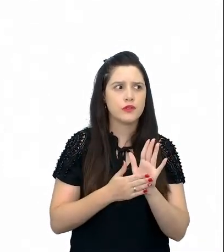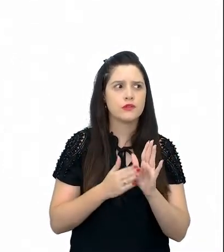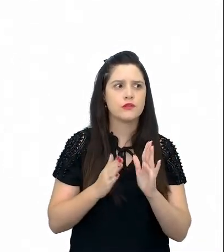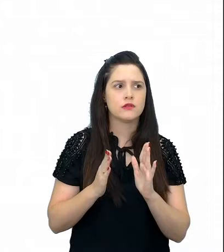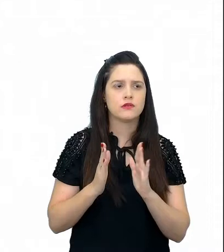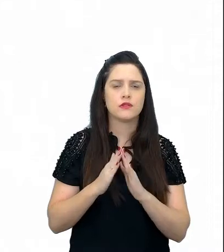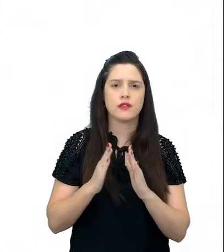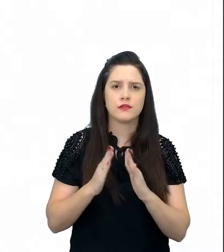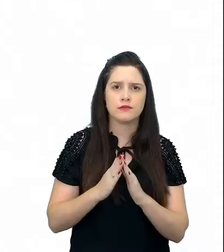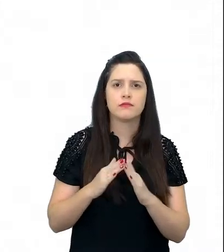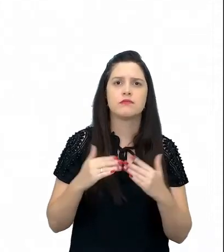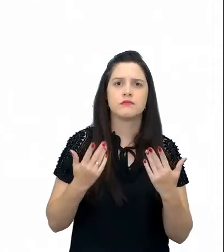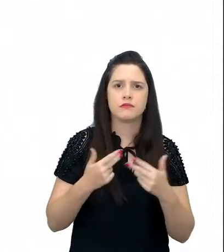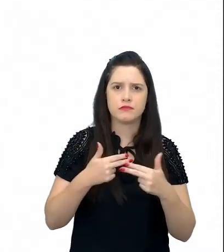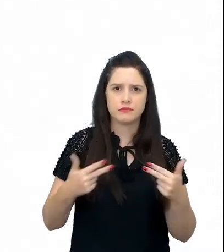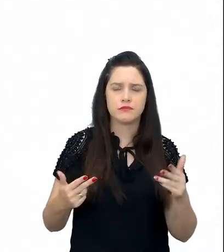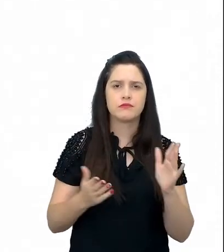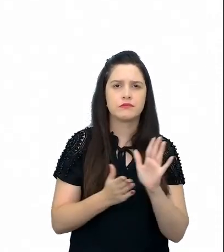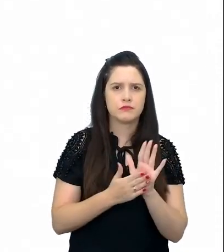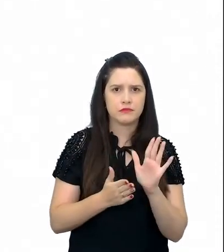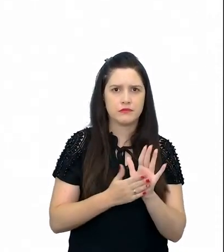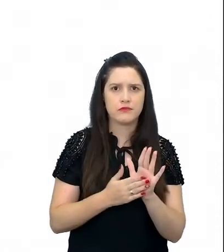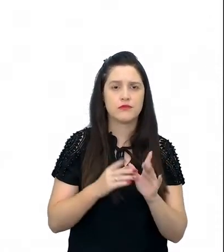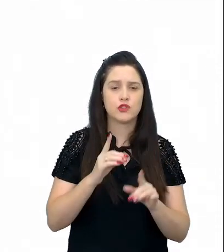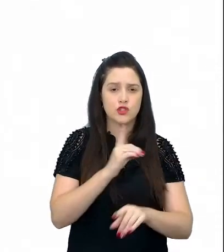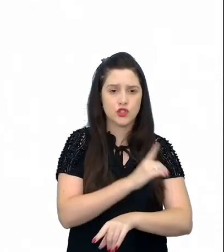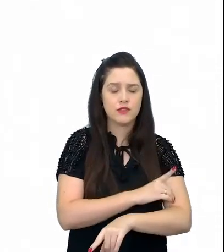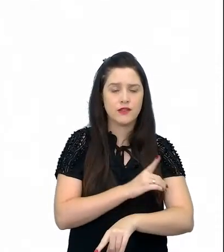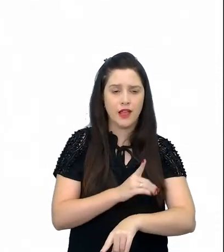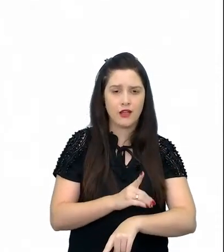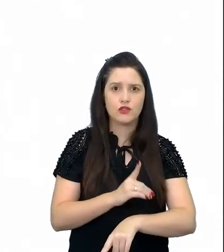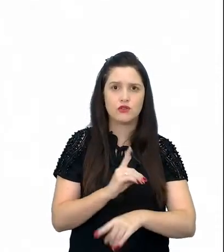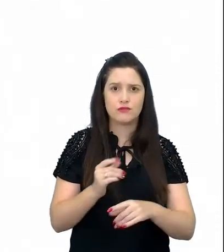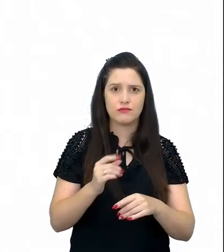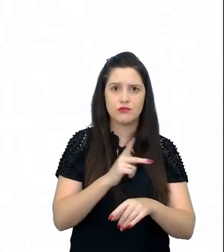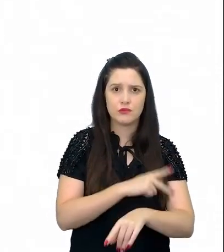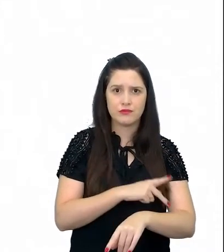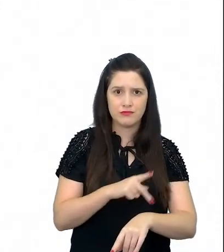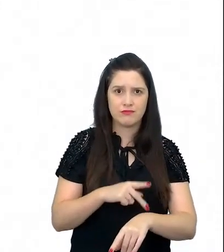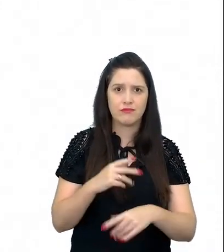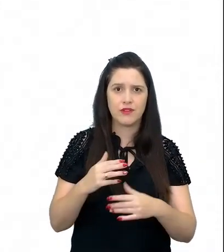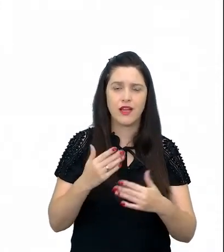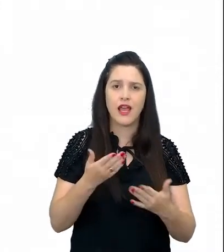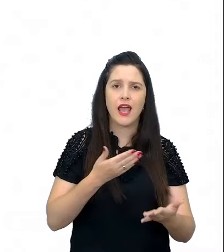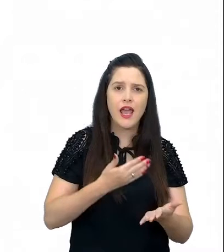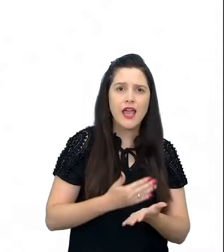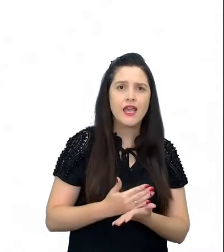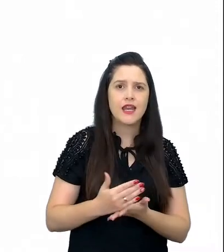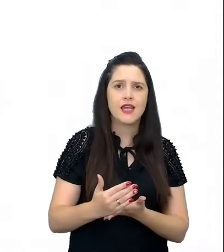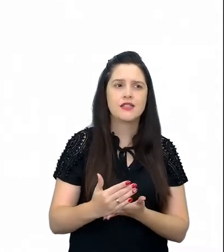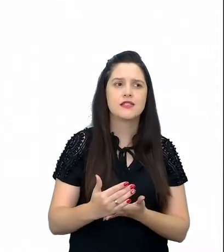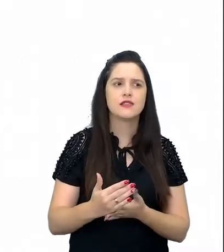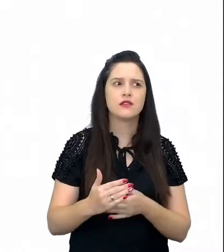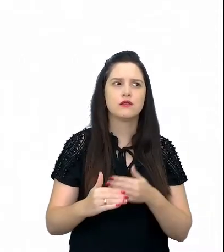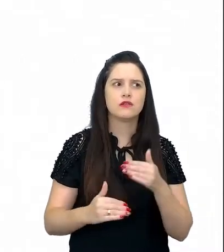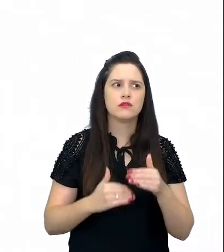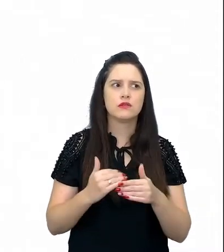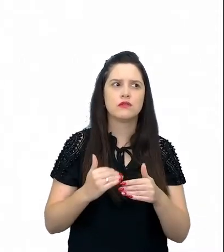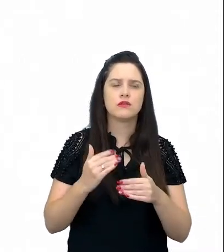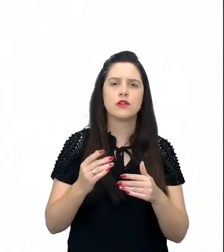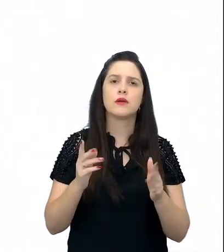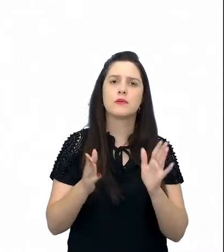em divisão entre partes proporcionais e taxa de variação de duas grandezas, associar a contextos diversos relação